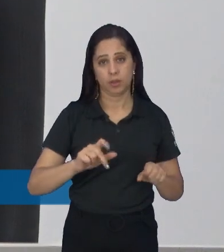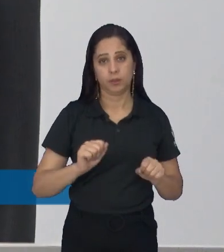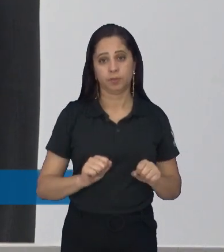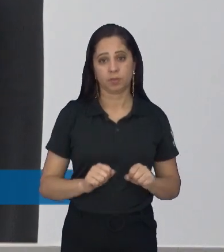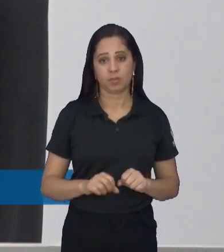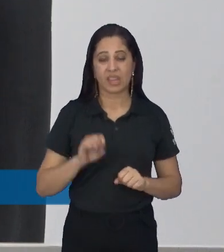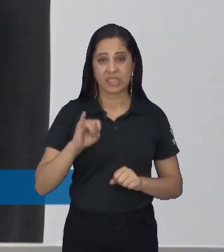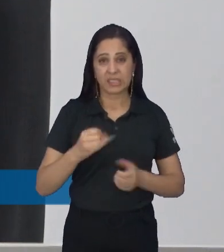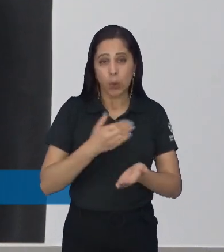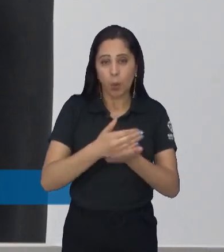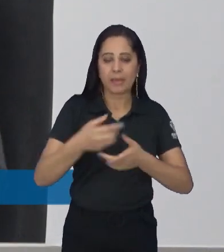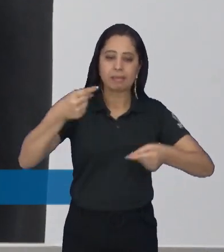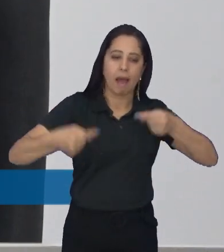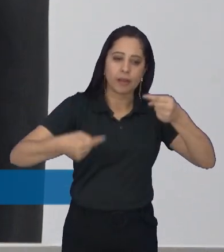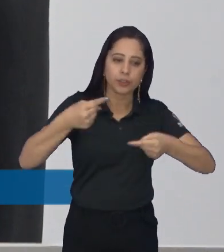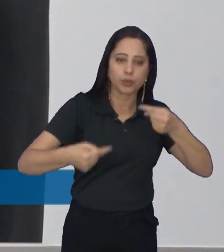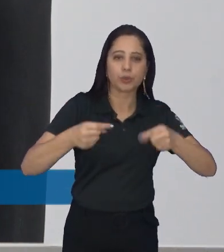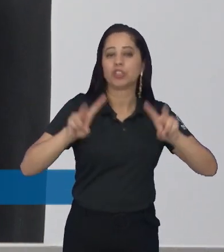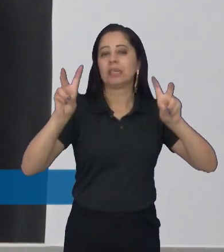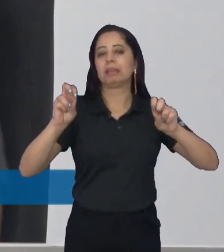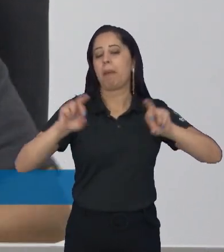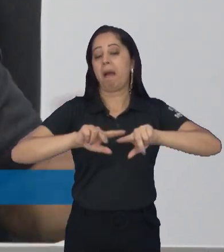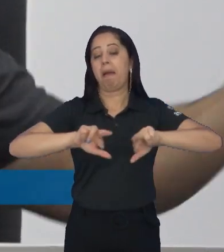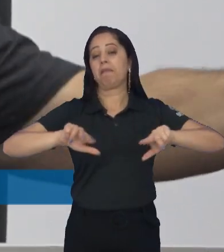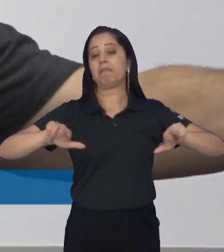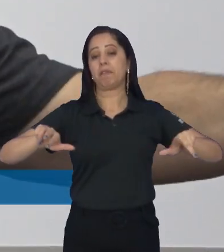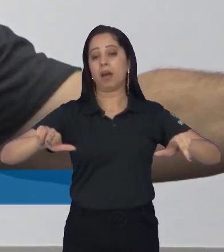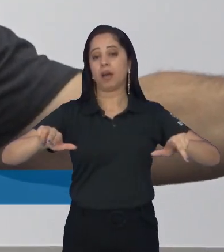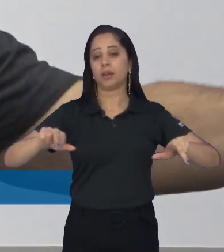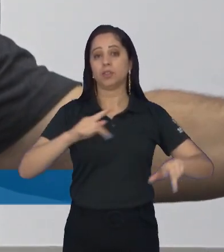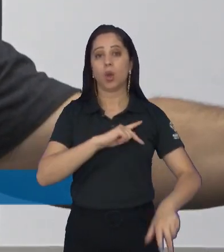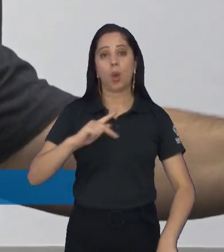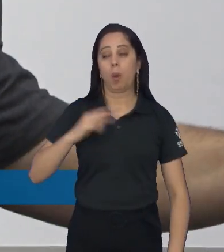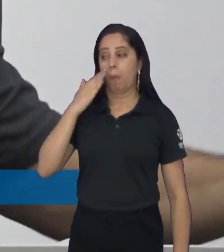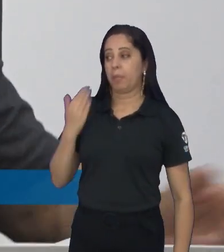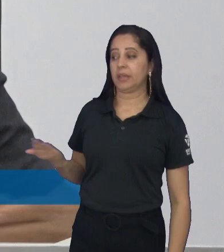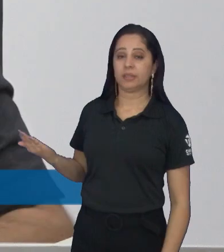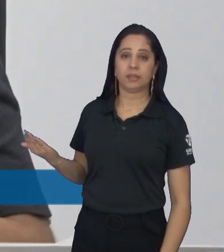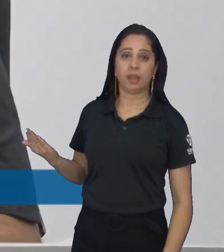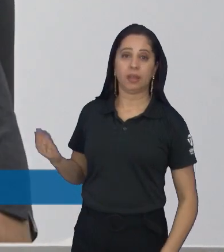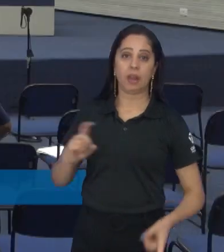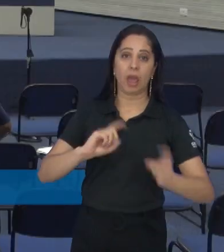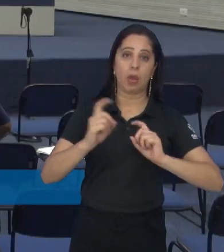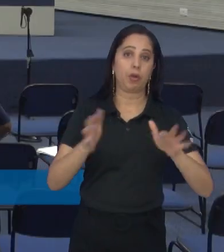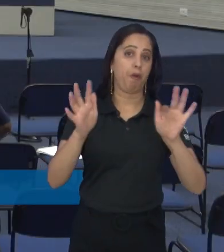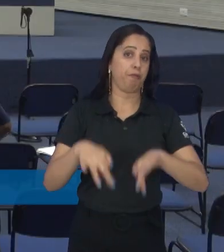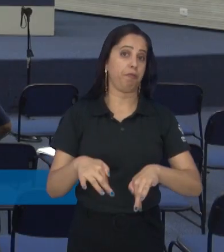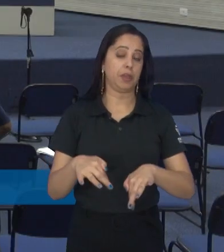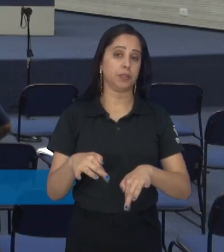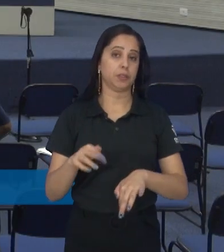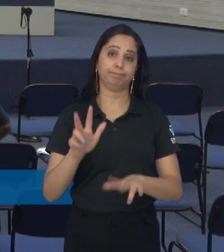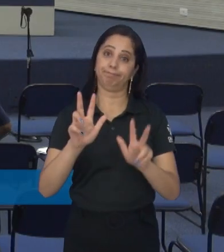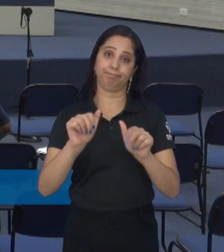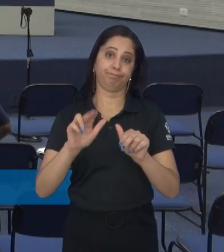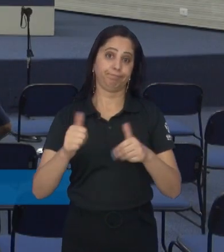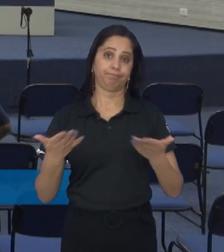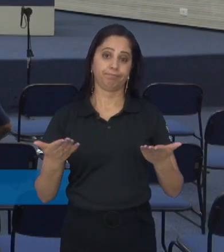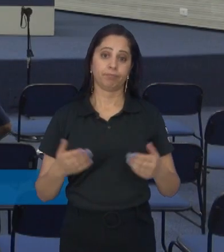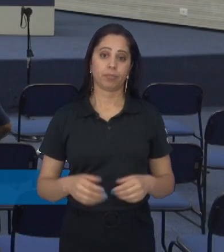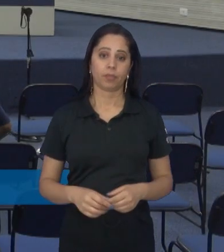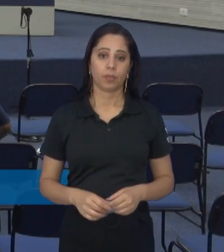abrimos a discussão para assuntos gerais o presidente não consegue fechar né Eu quero informar os senhores que